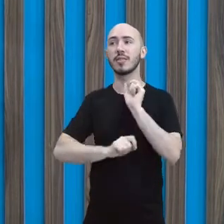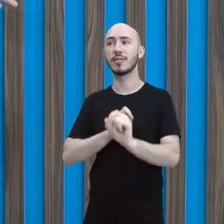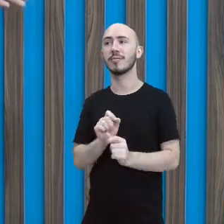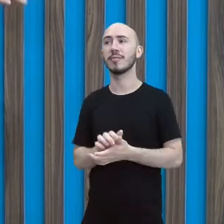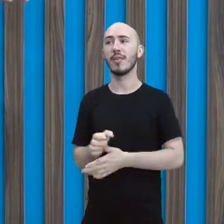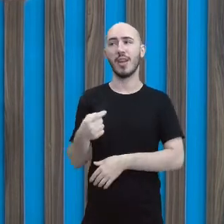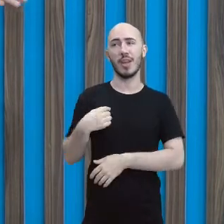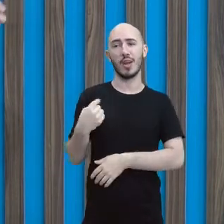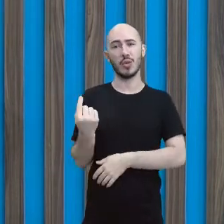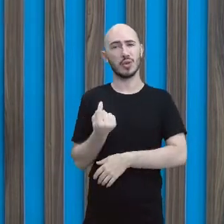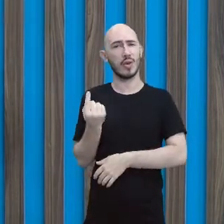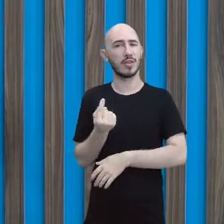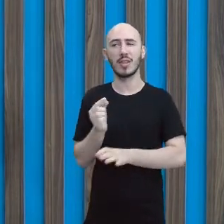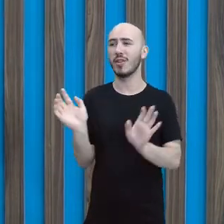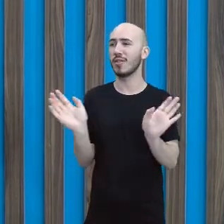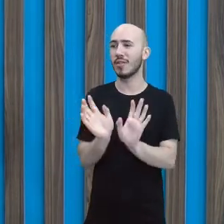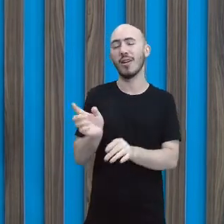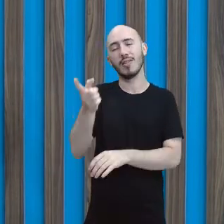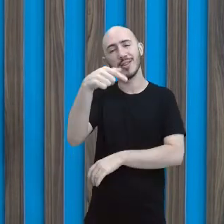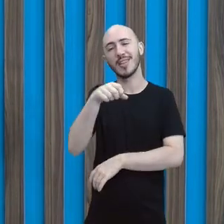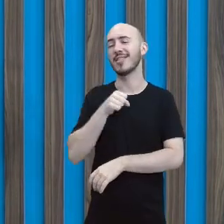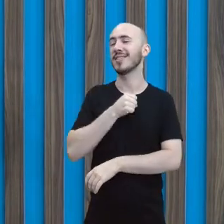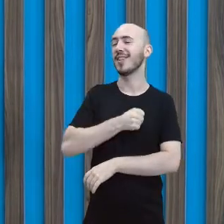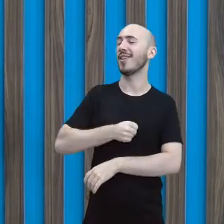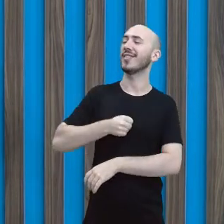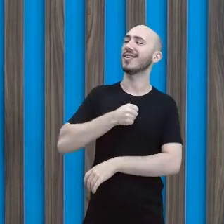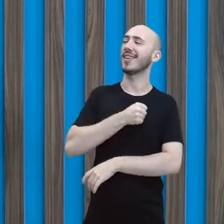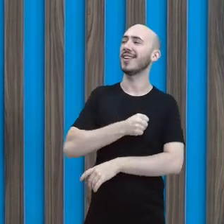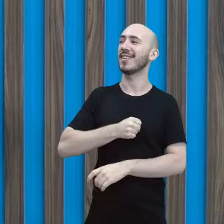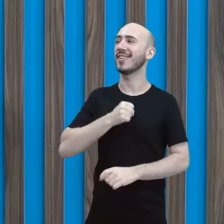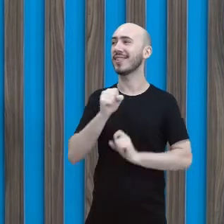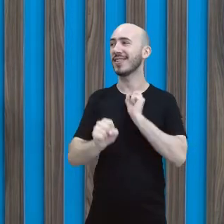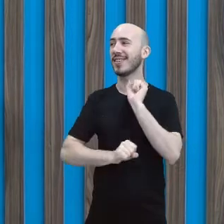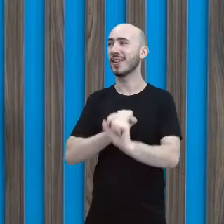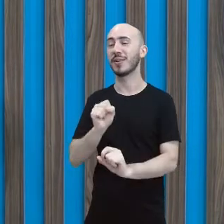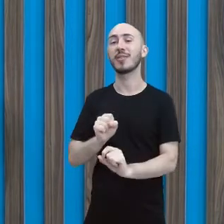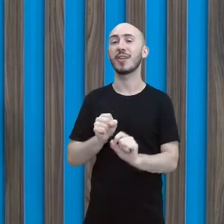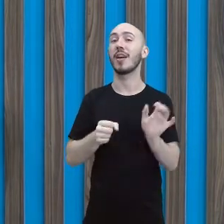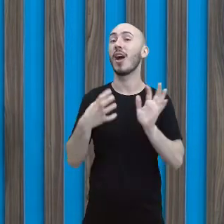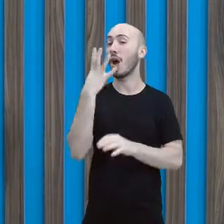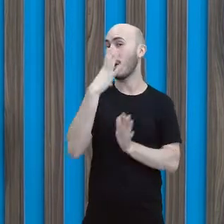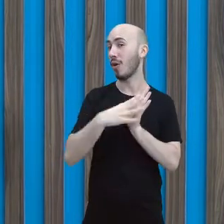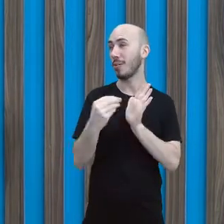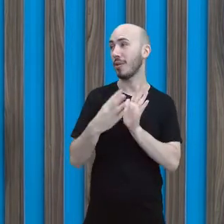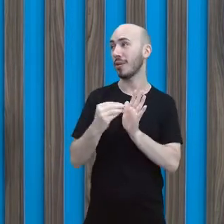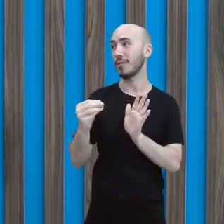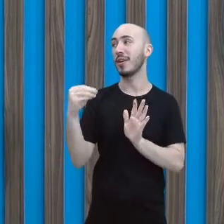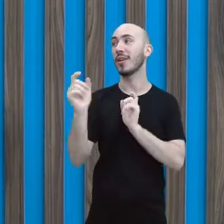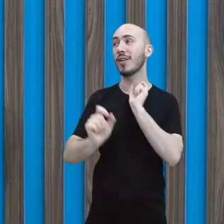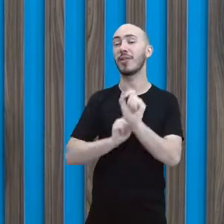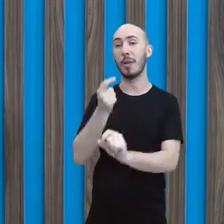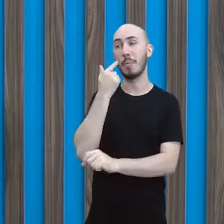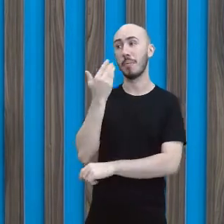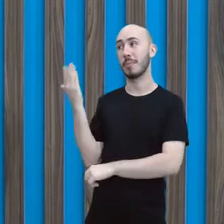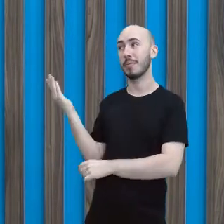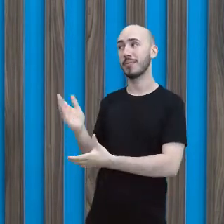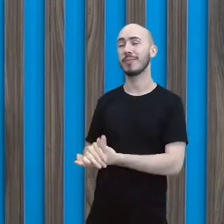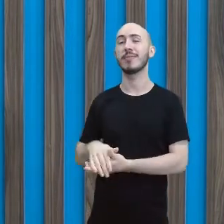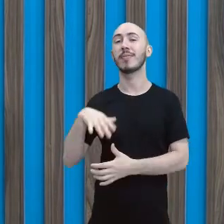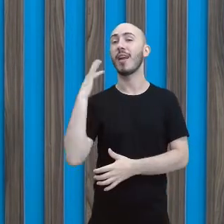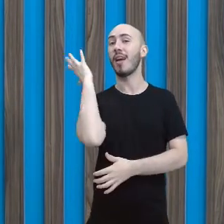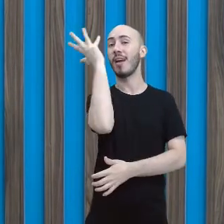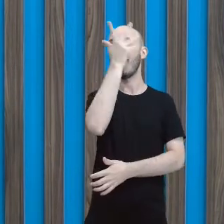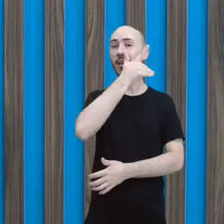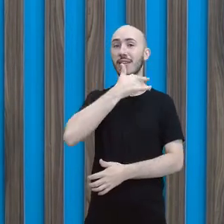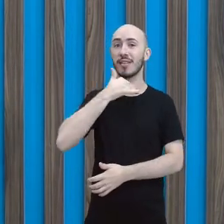né? Acho que vocês sentem até saudade, né? Quando eu não faço, né? Esticou a palminha da mão, fez o gingadinho,